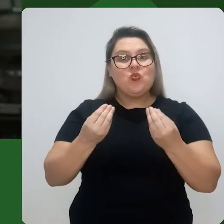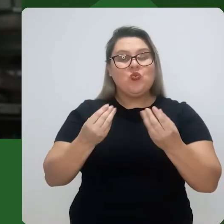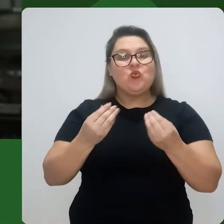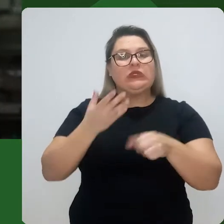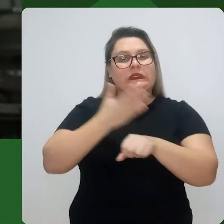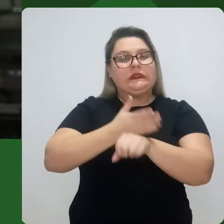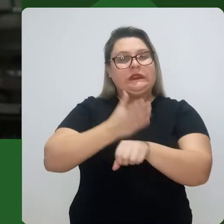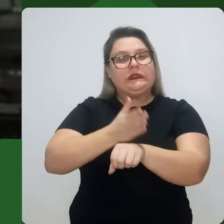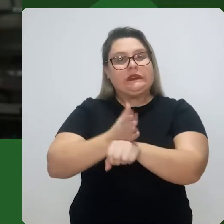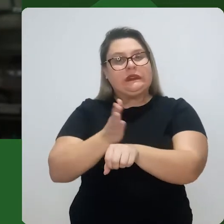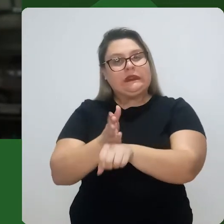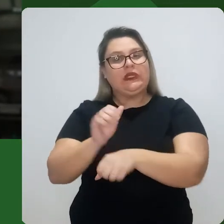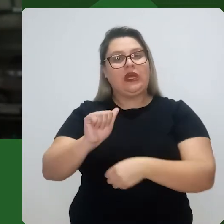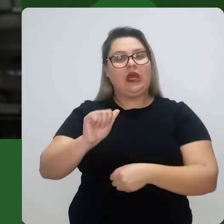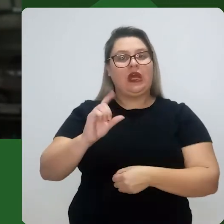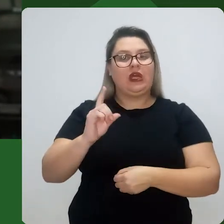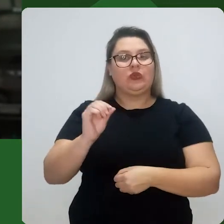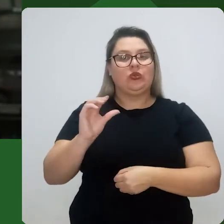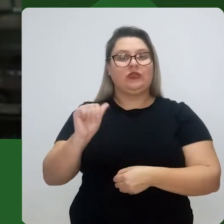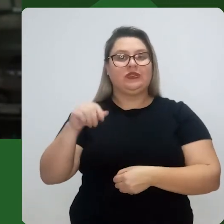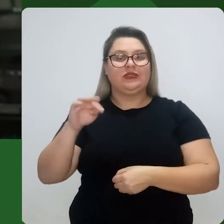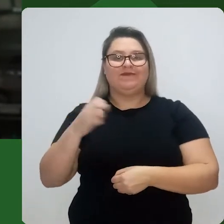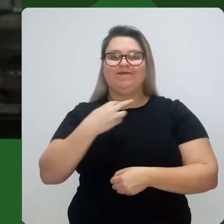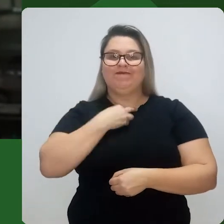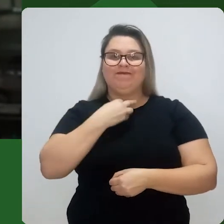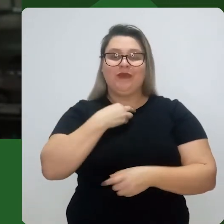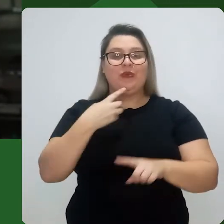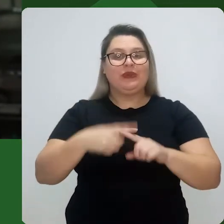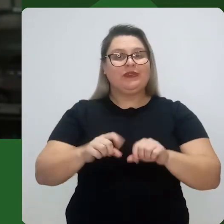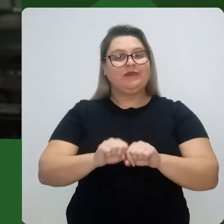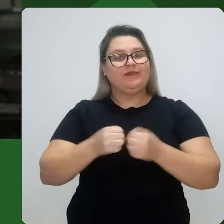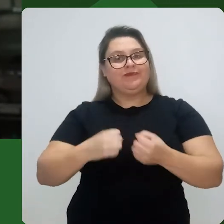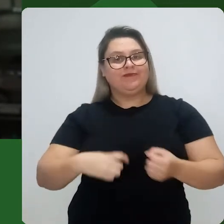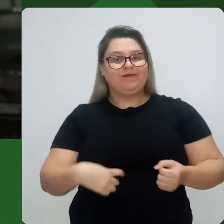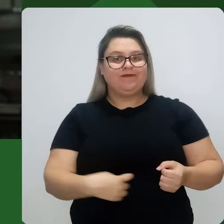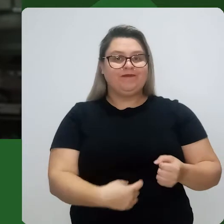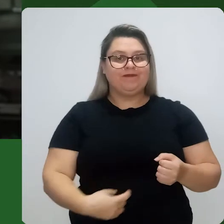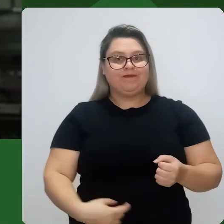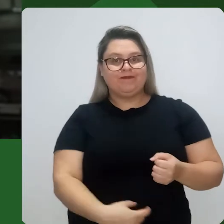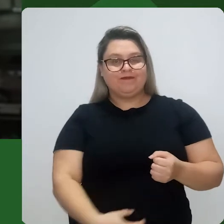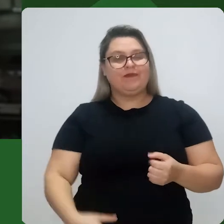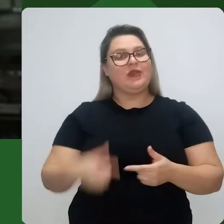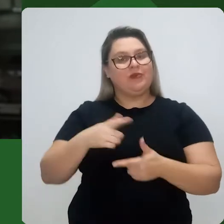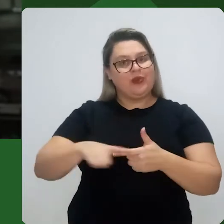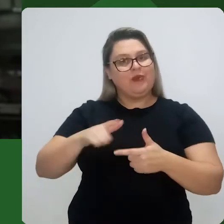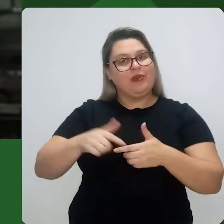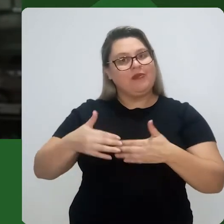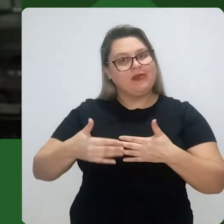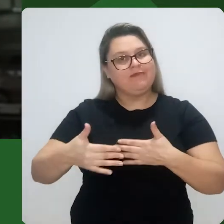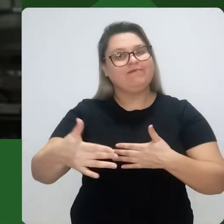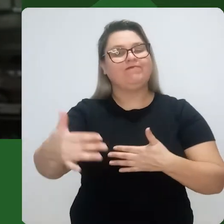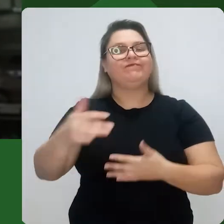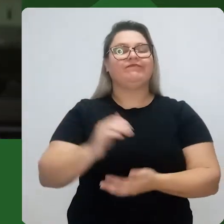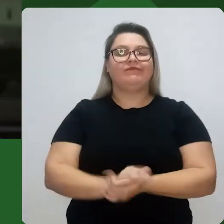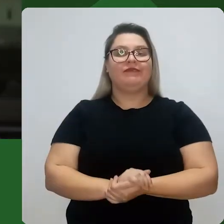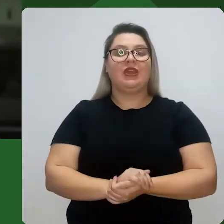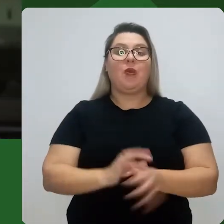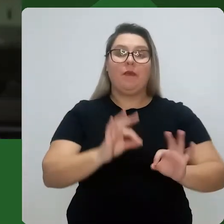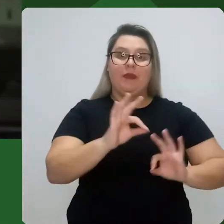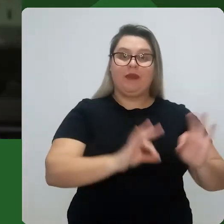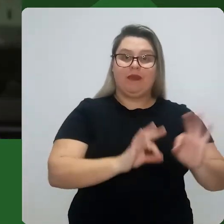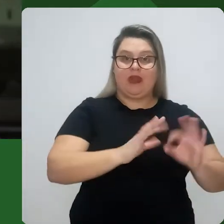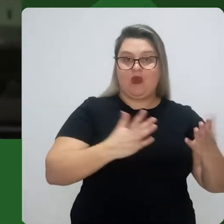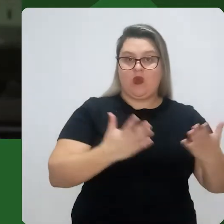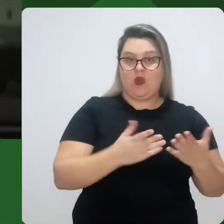muito frequente, porque ele tende a alterar a flora intestinal e trazer outros problemas ao longo do tempo.